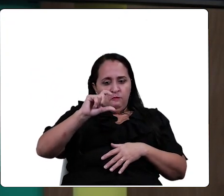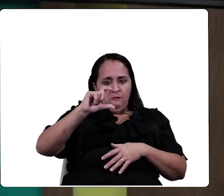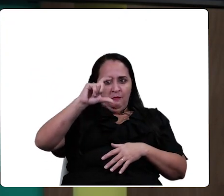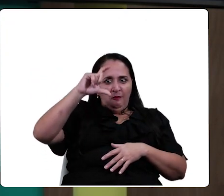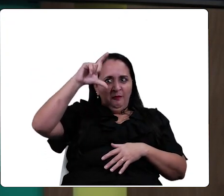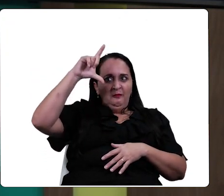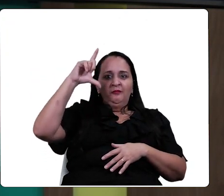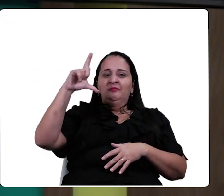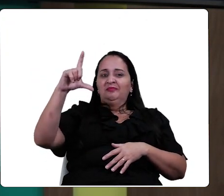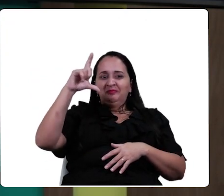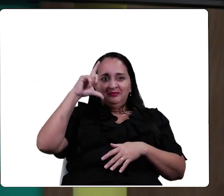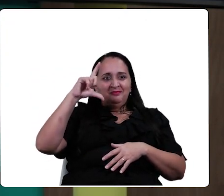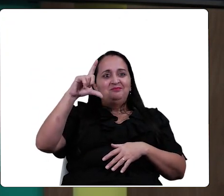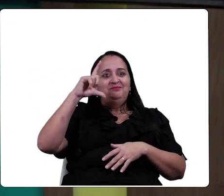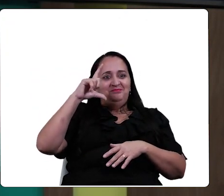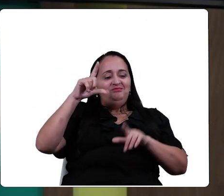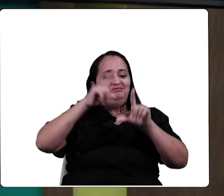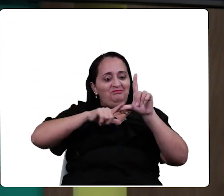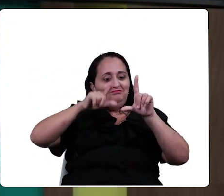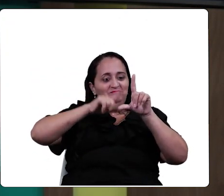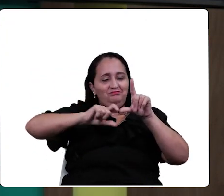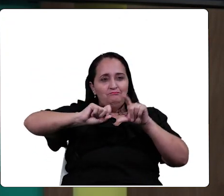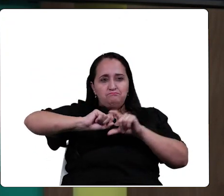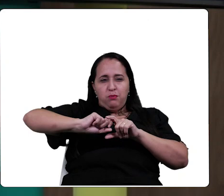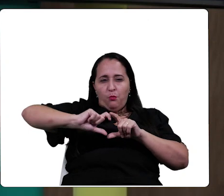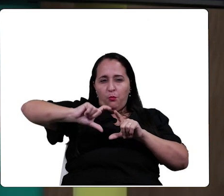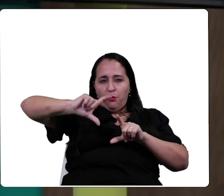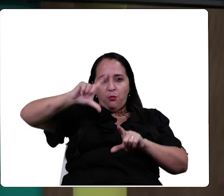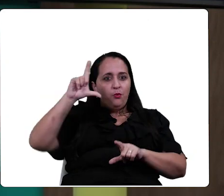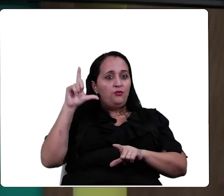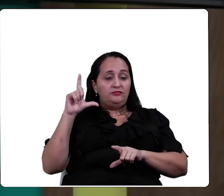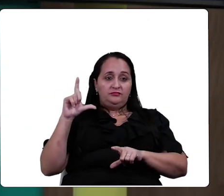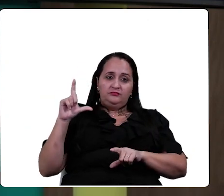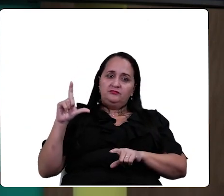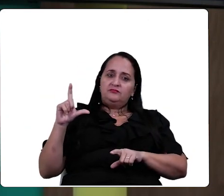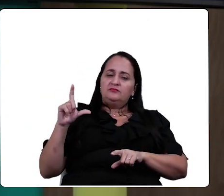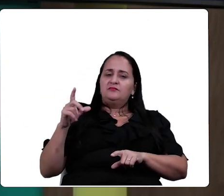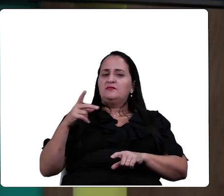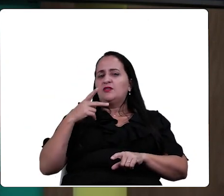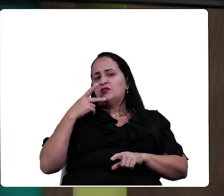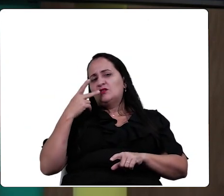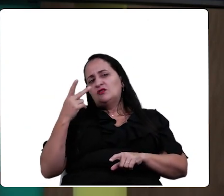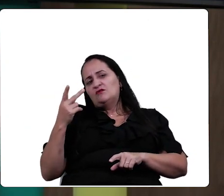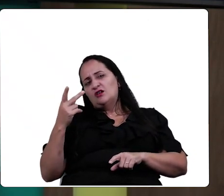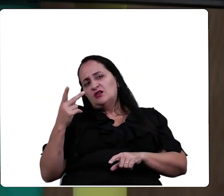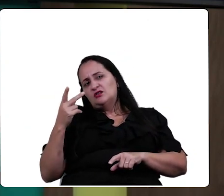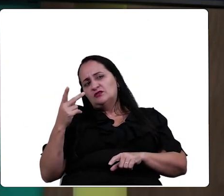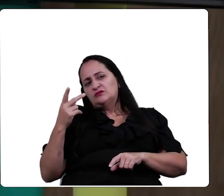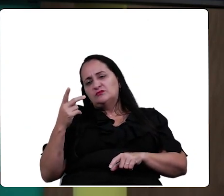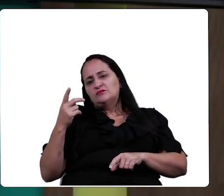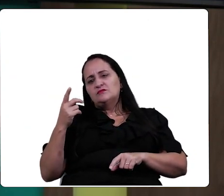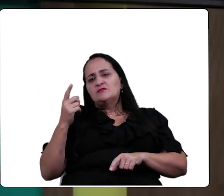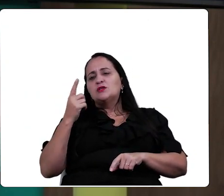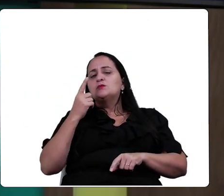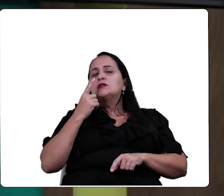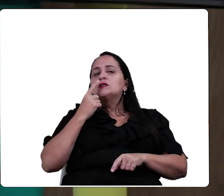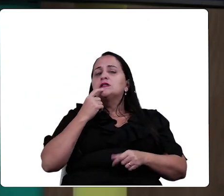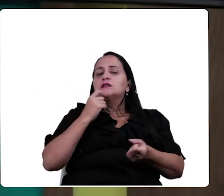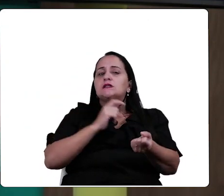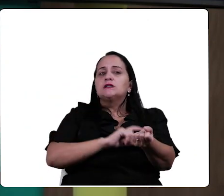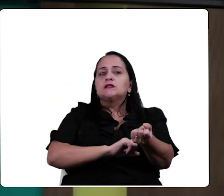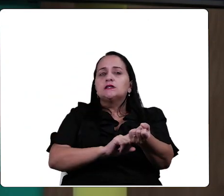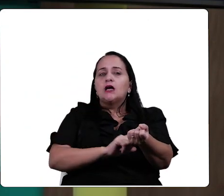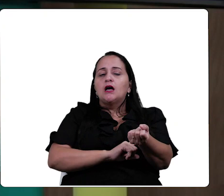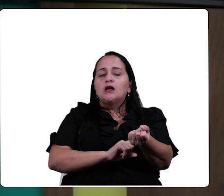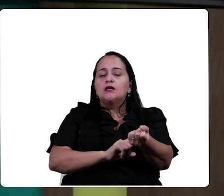tamanho. O tamanho vai gradativamente aumentando. Quando ela fala mais sangue, sangue é